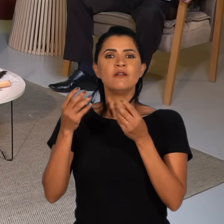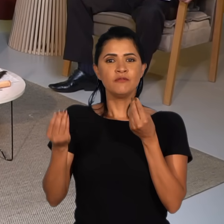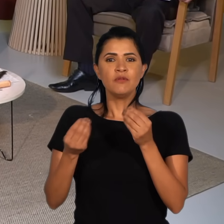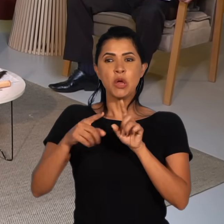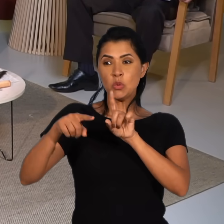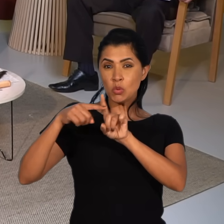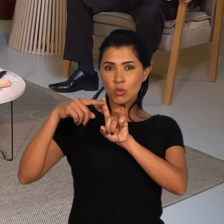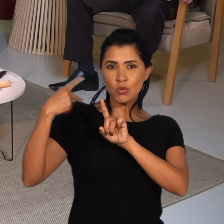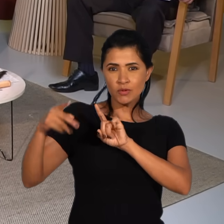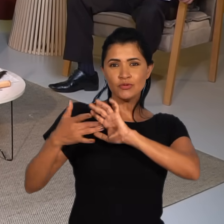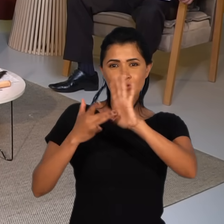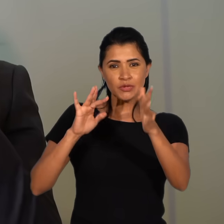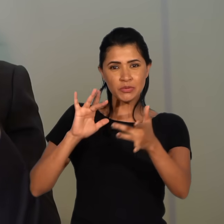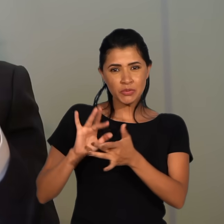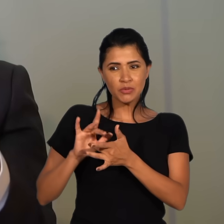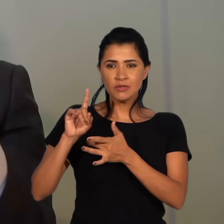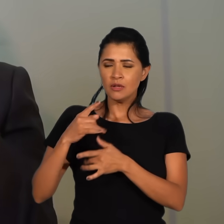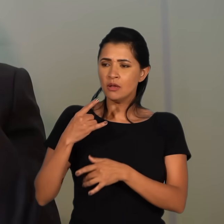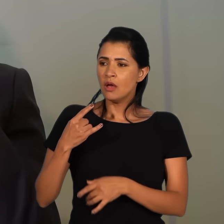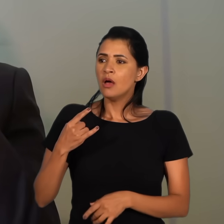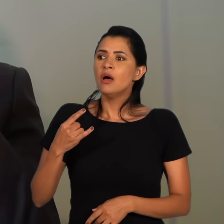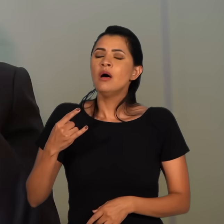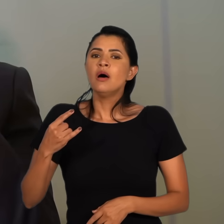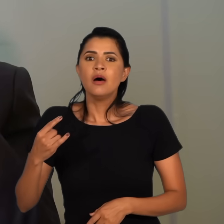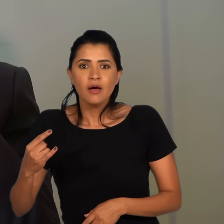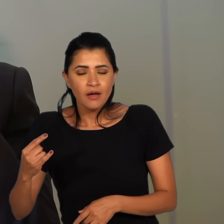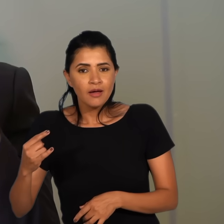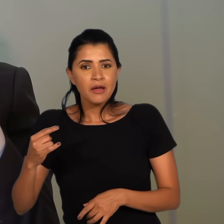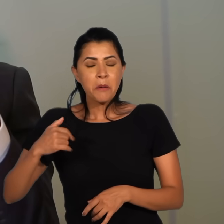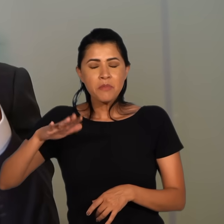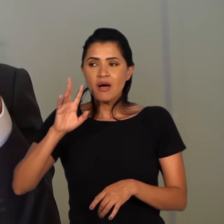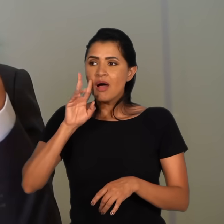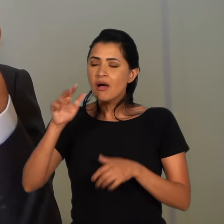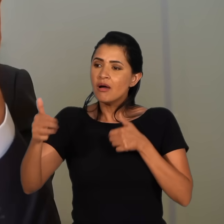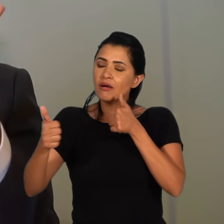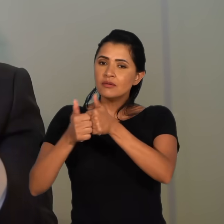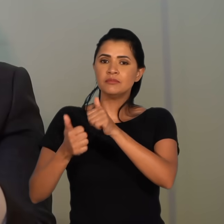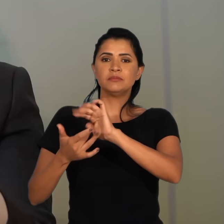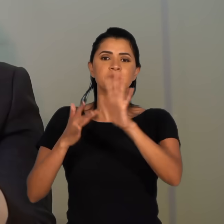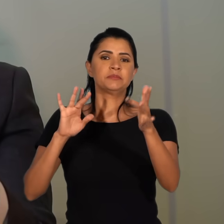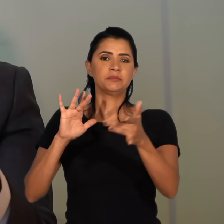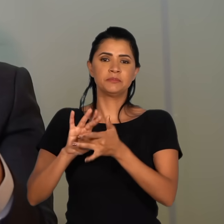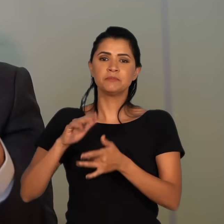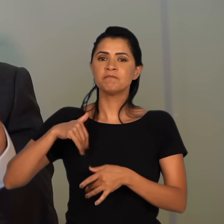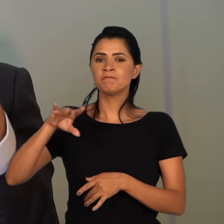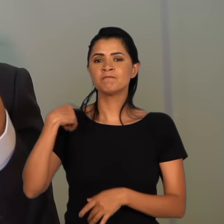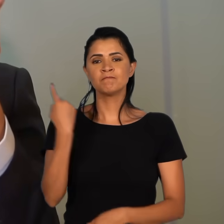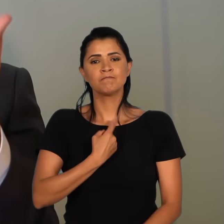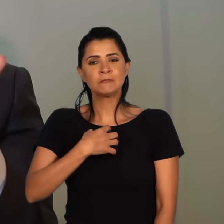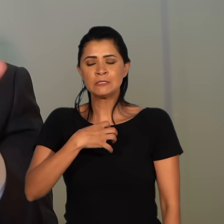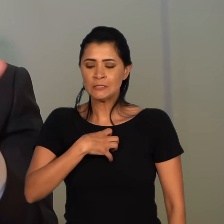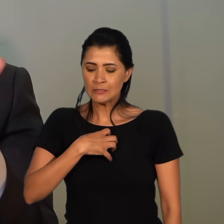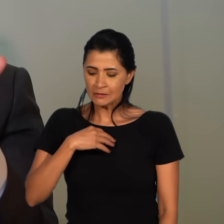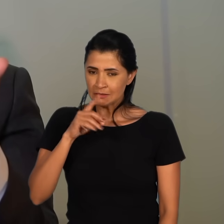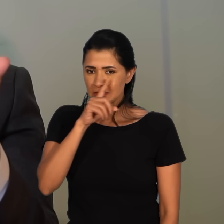a a cruz de Cristo Jesus nos atrai né E quando mais nós aproximamos de Jesus mais nós nos